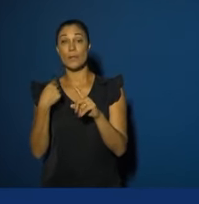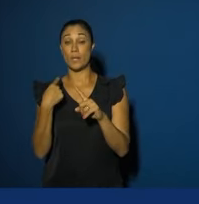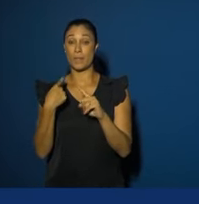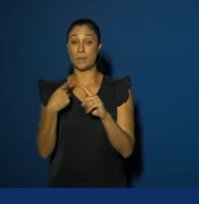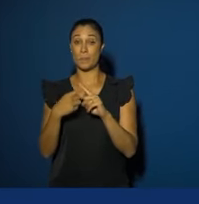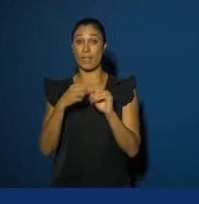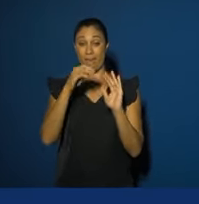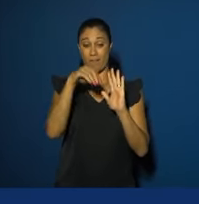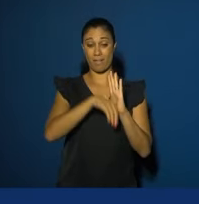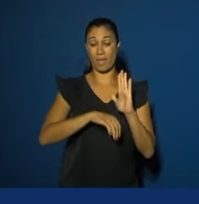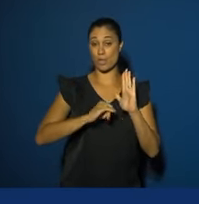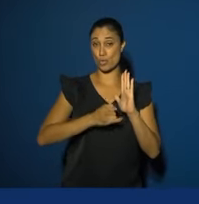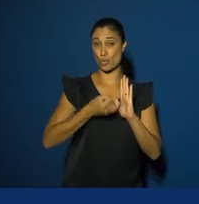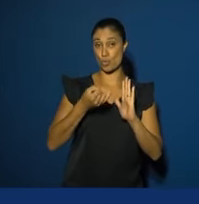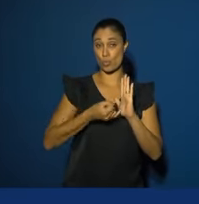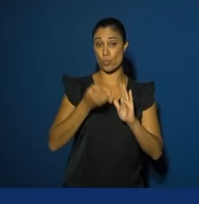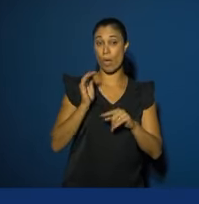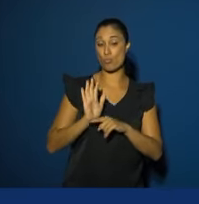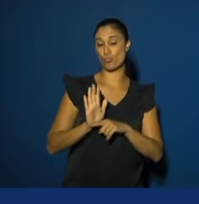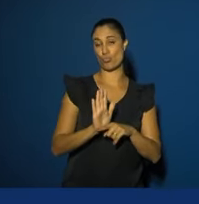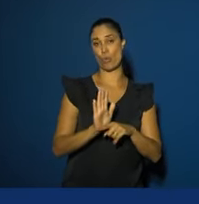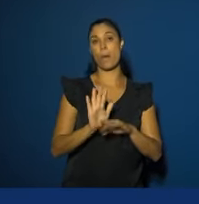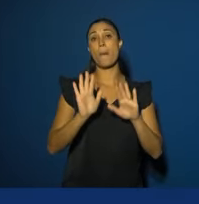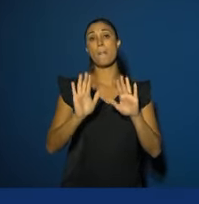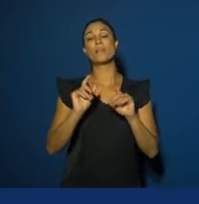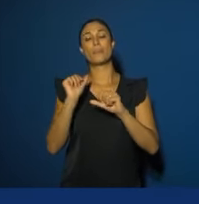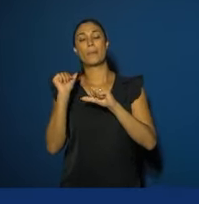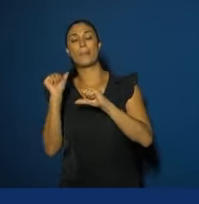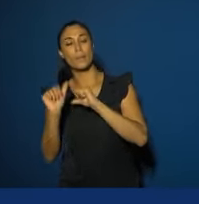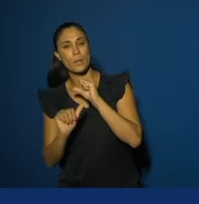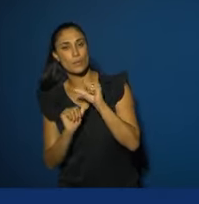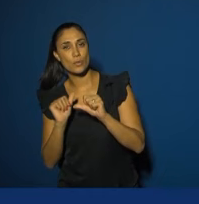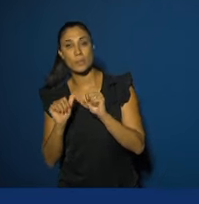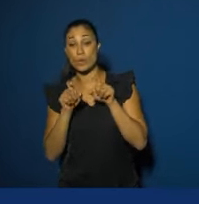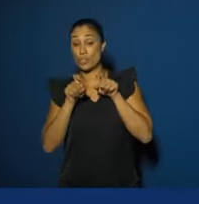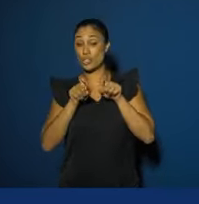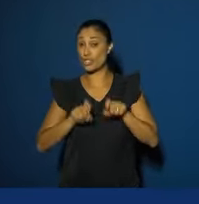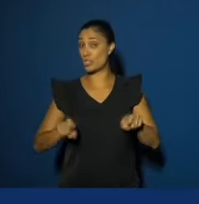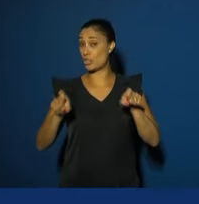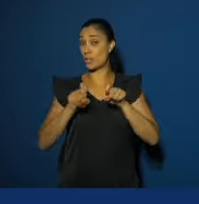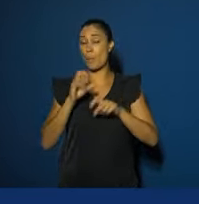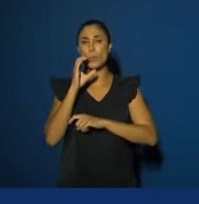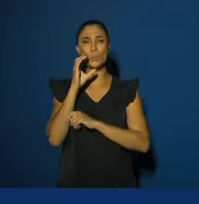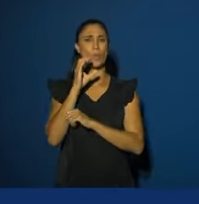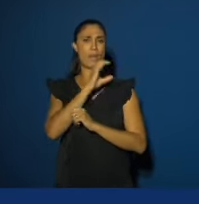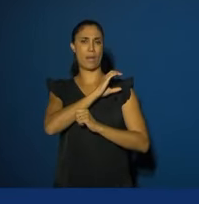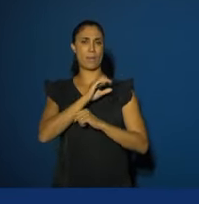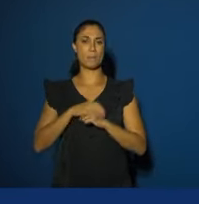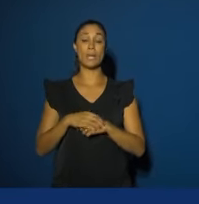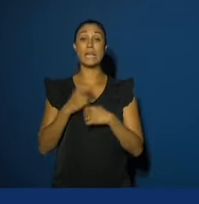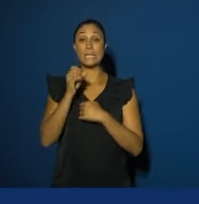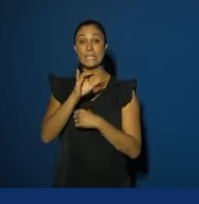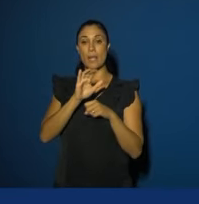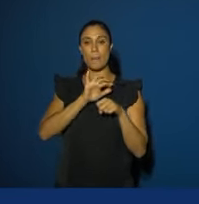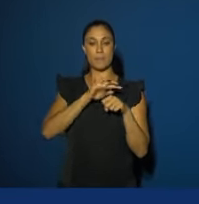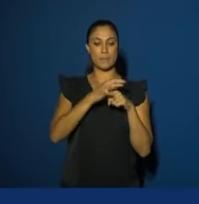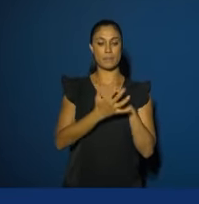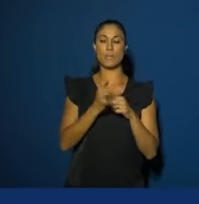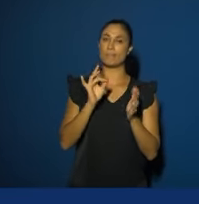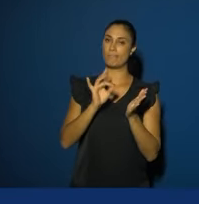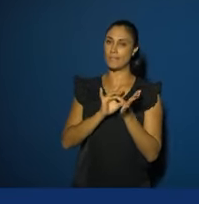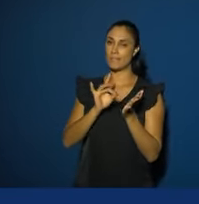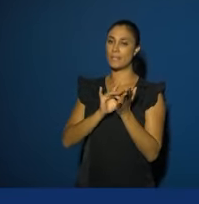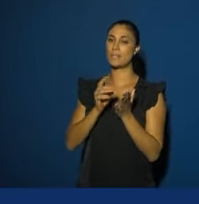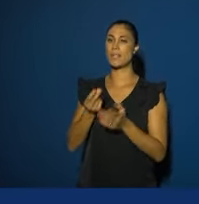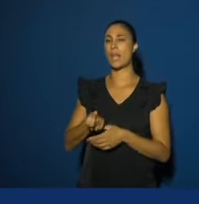a a queda de juro ajudou muito então foi uma transformação digital muito rápida que sem a pandemia eu tenho